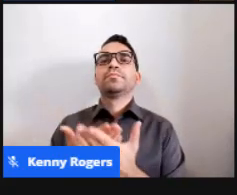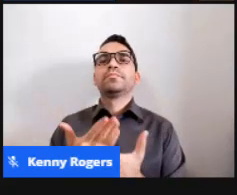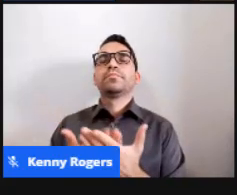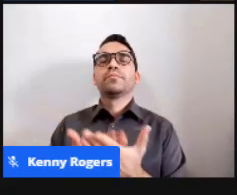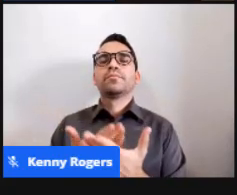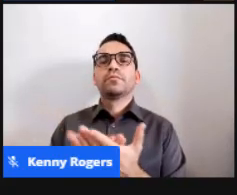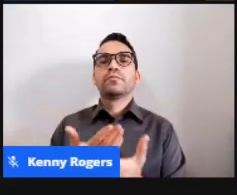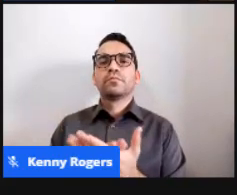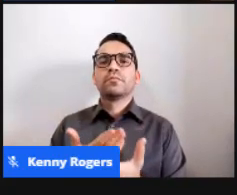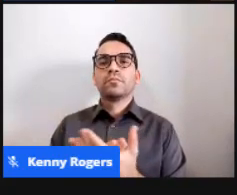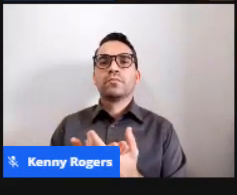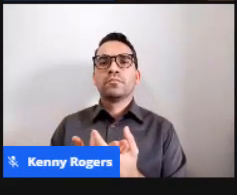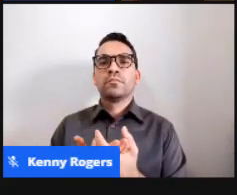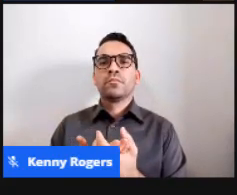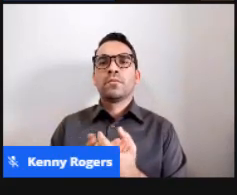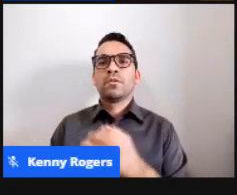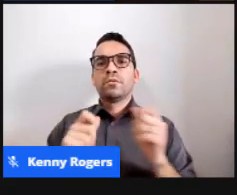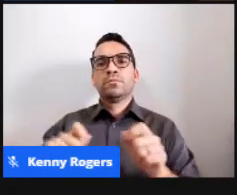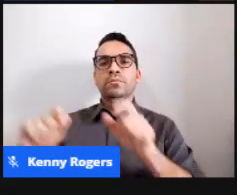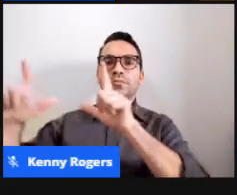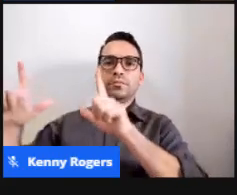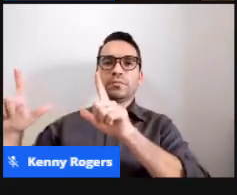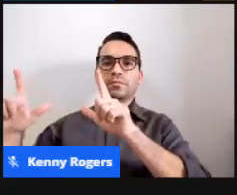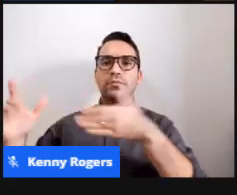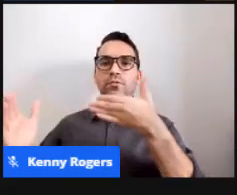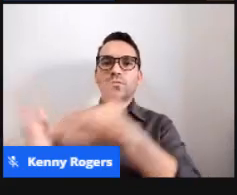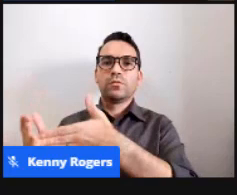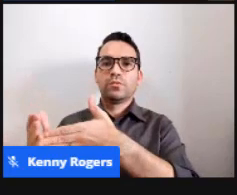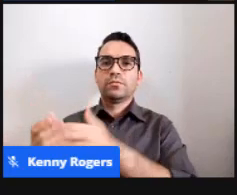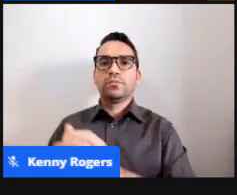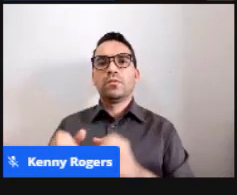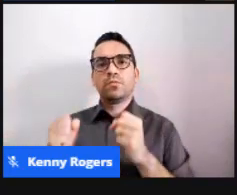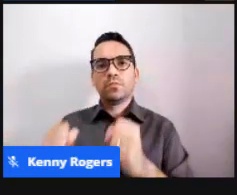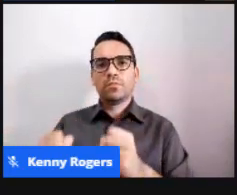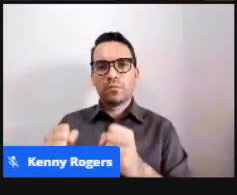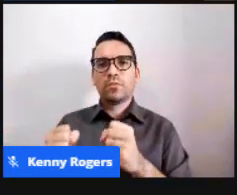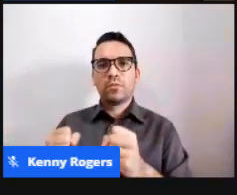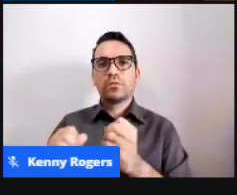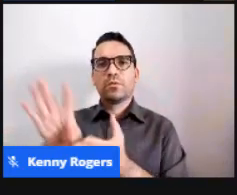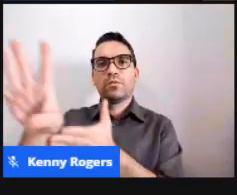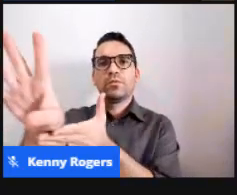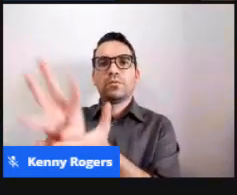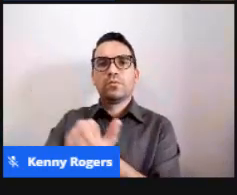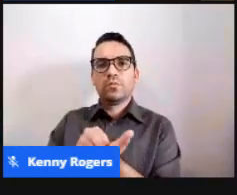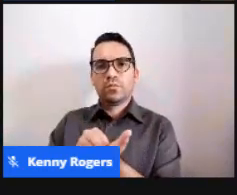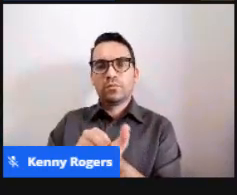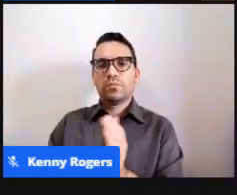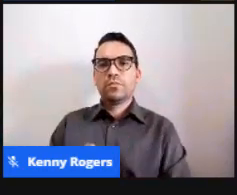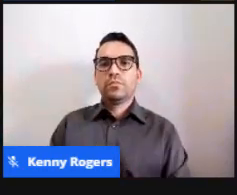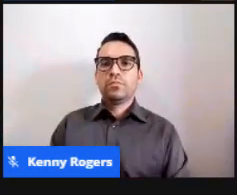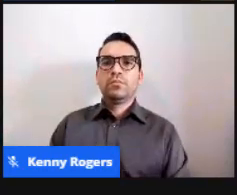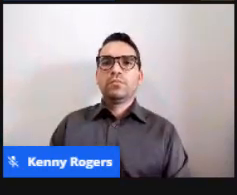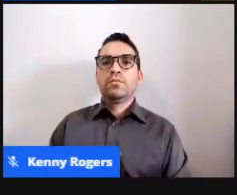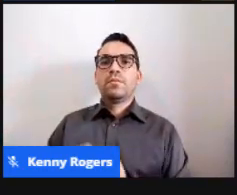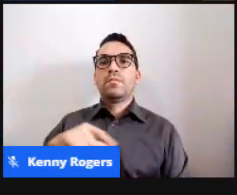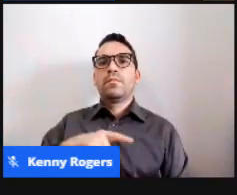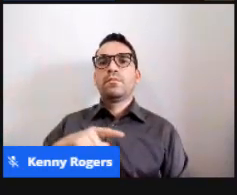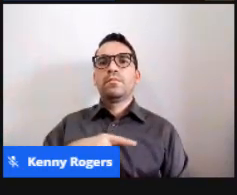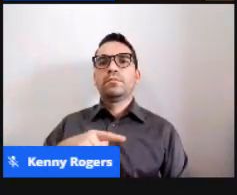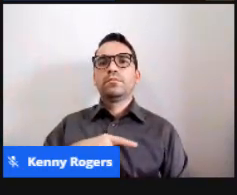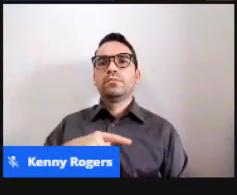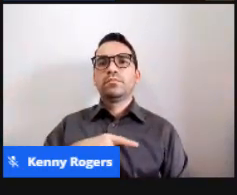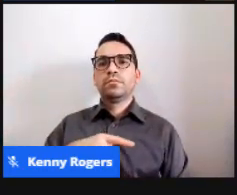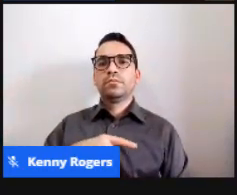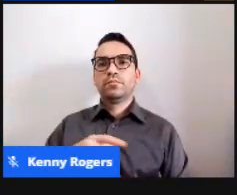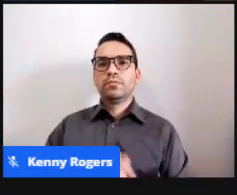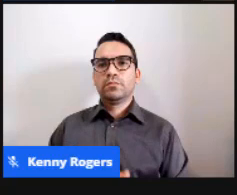vocês pode deixar no último slide, por gentileza, que daí eles copiam, beleza. Chegou para vocês aí, nós temos que pensar